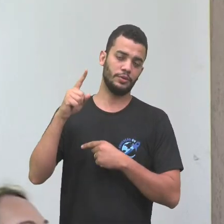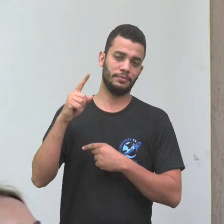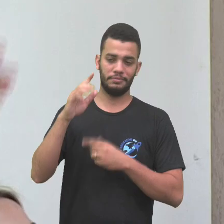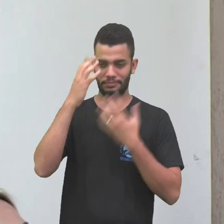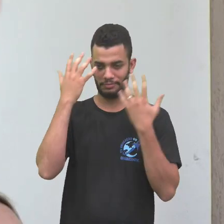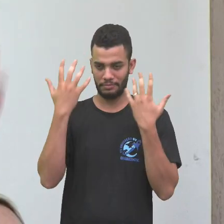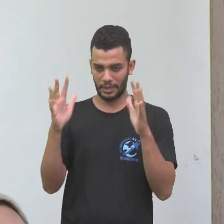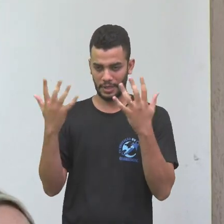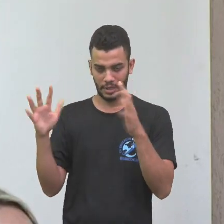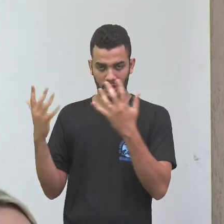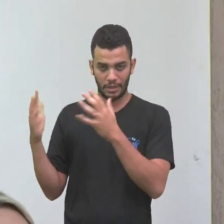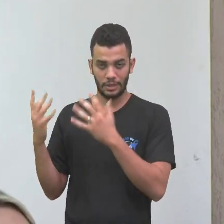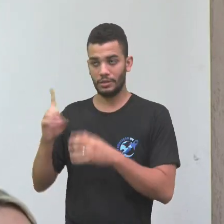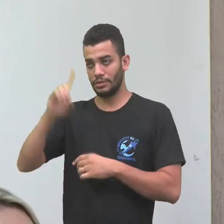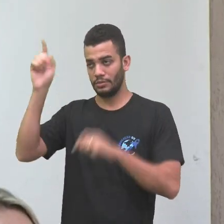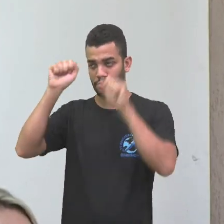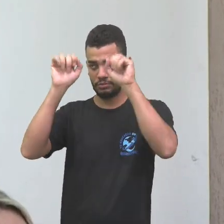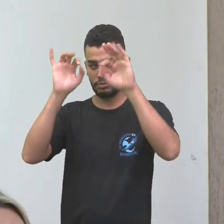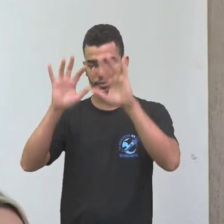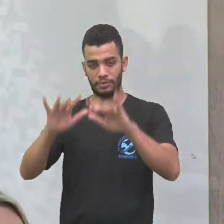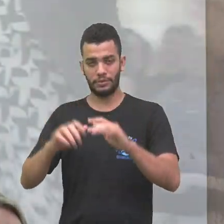Parabéns a vocês, que Deus nos ilumine.